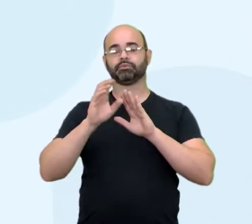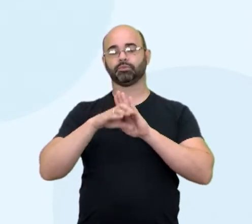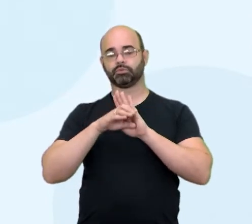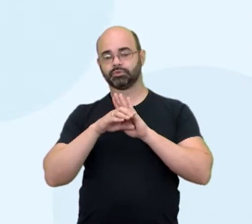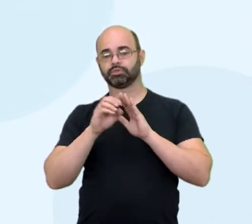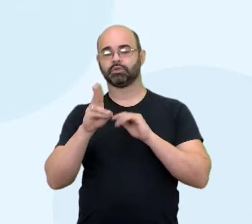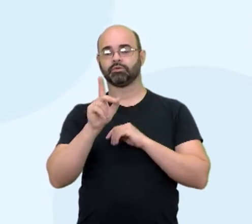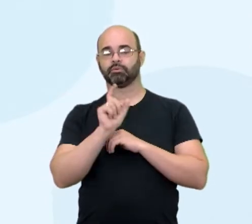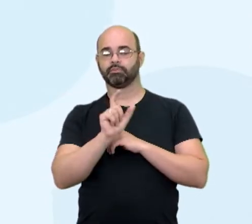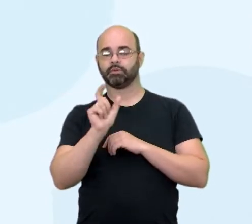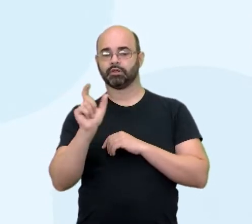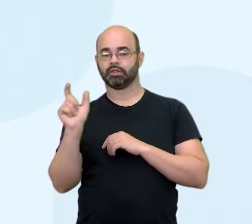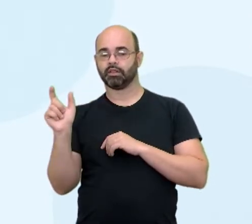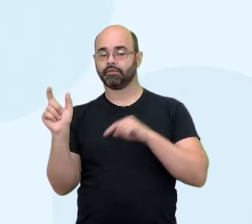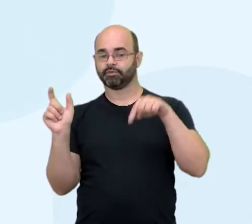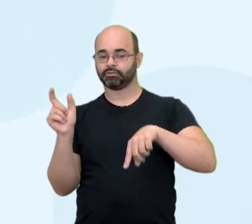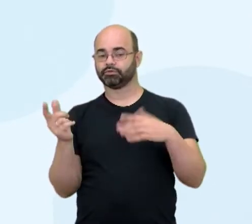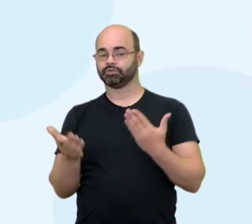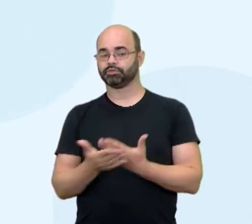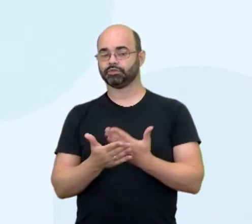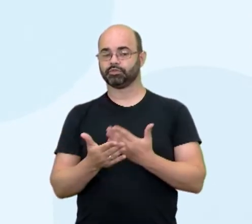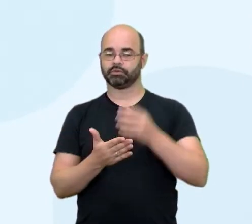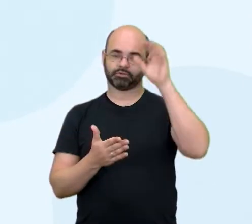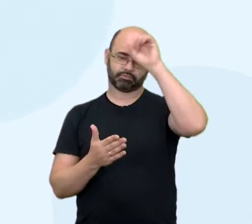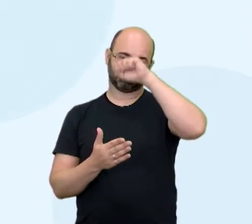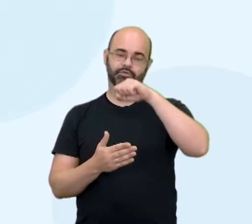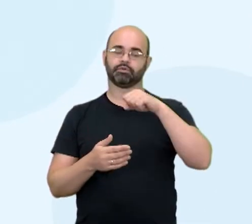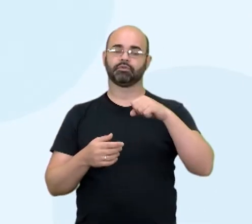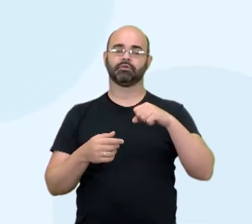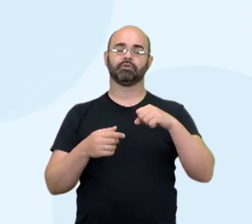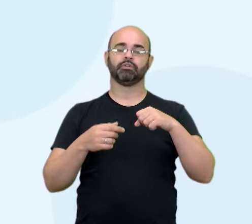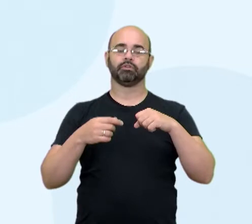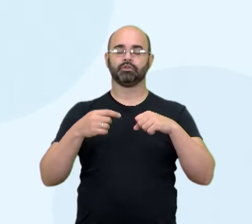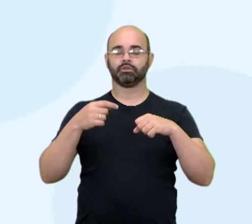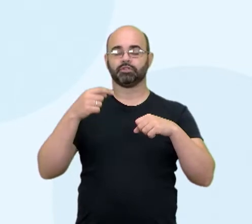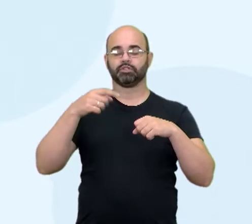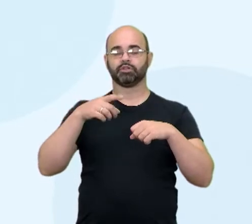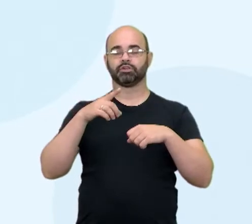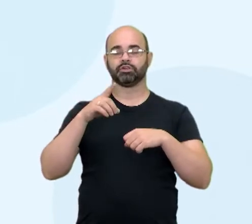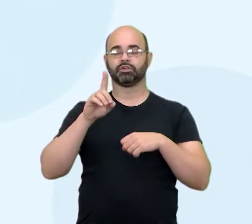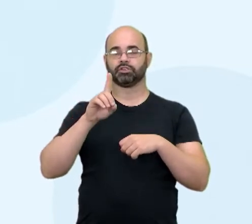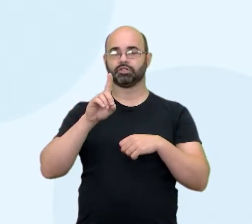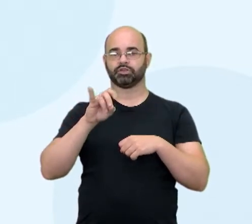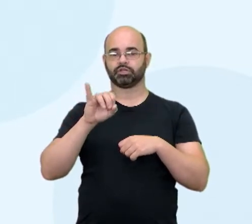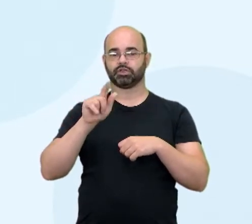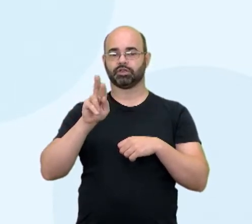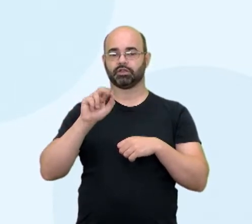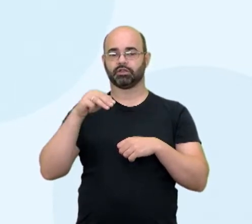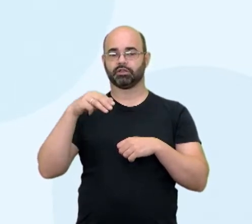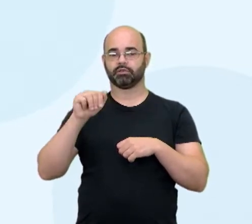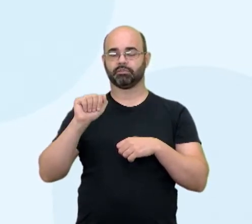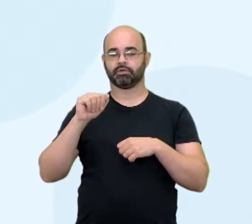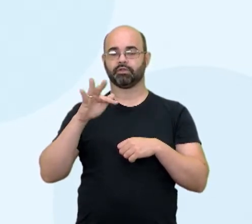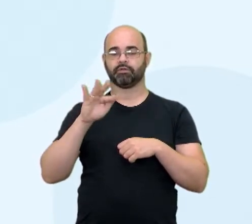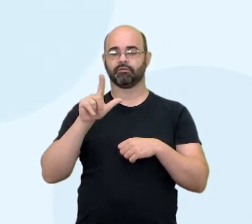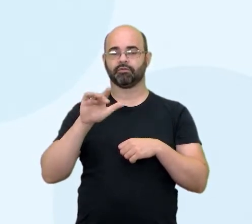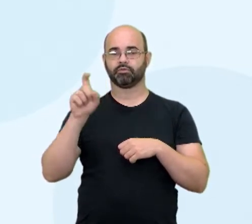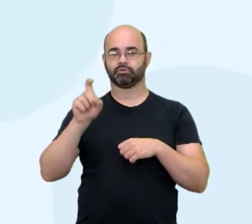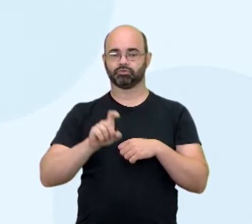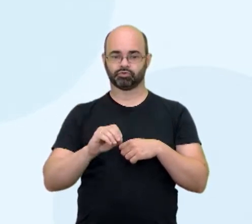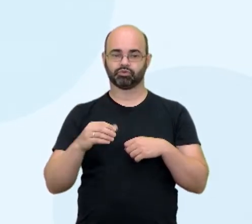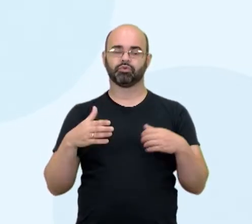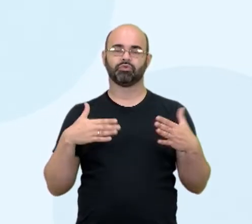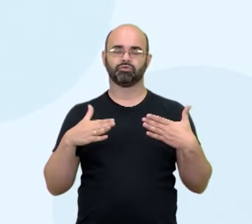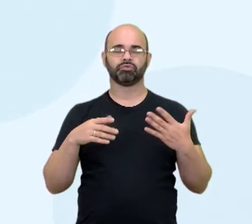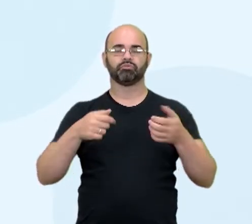serão utilizados na aula de hoje. A gente vai falar de diagrama de fluxo, que é a proposta exatamente dessa aula.